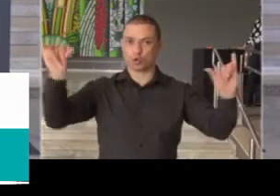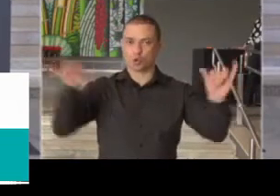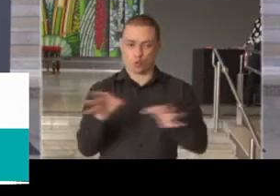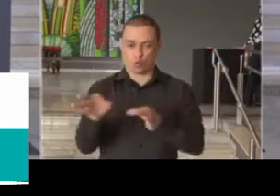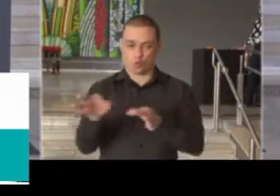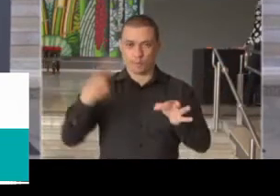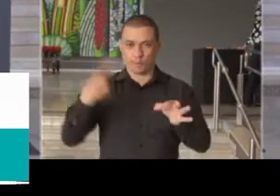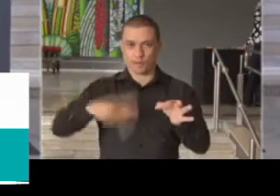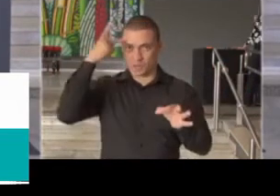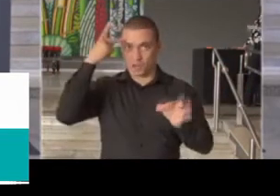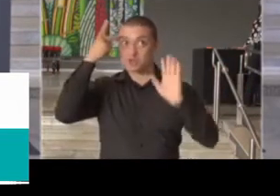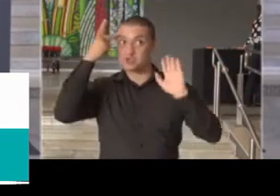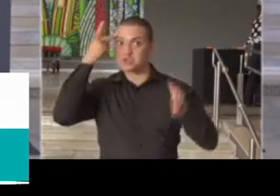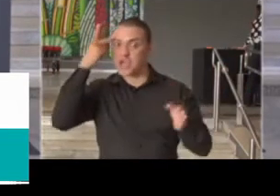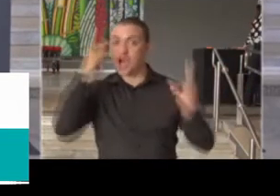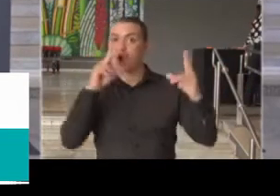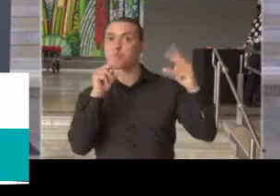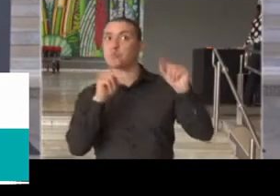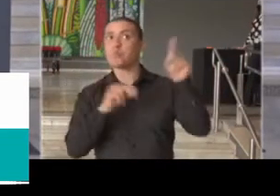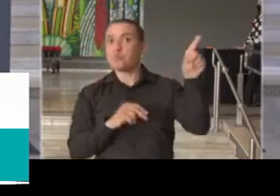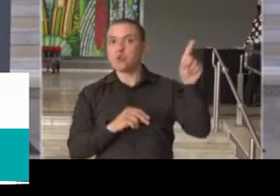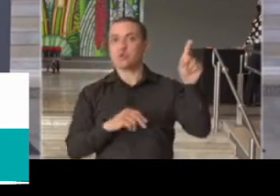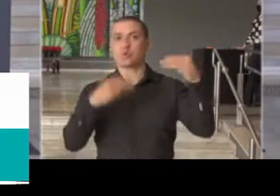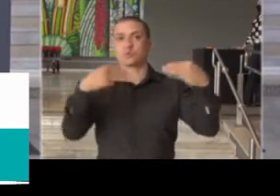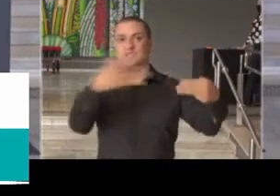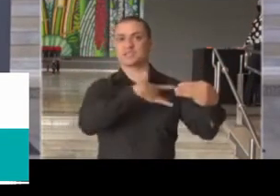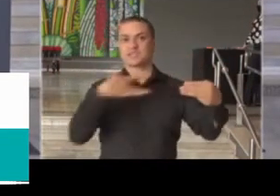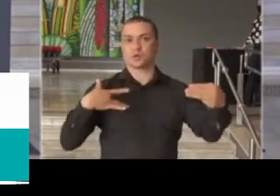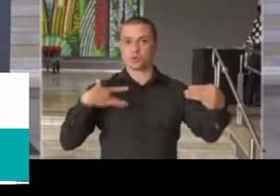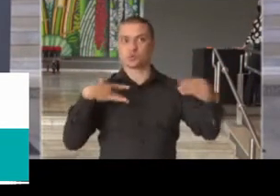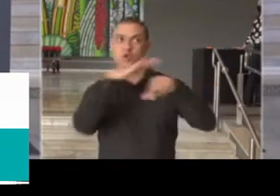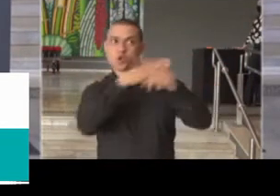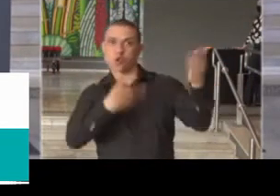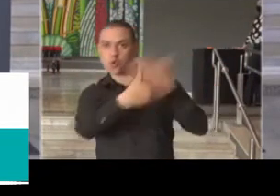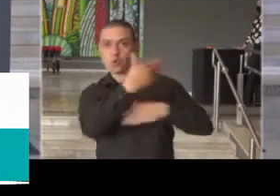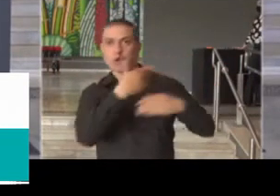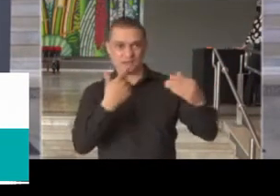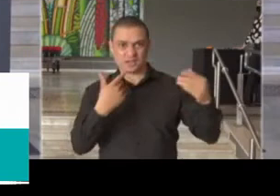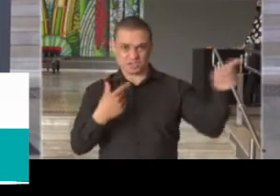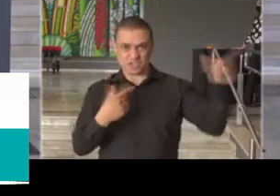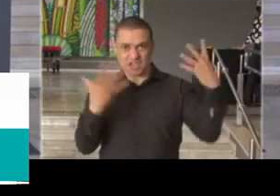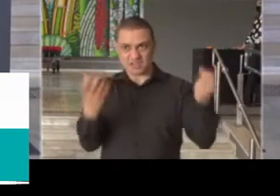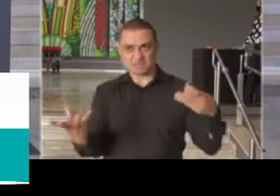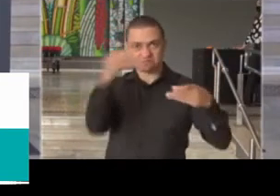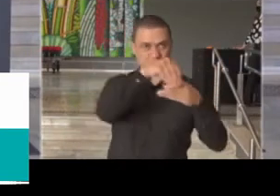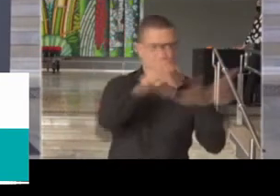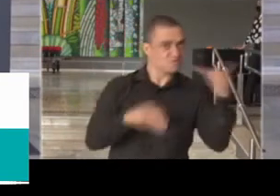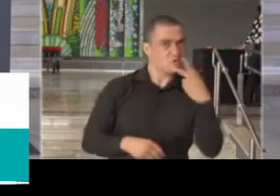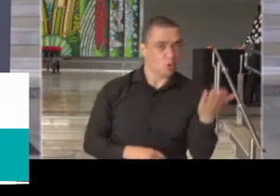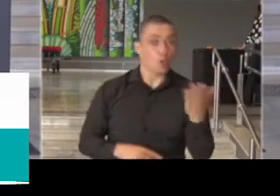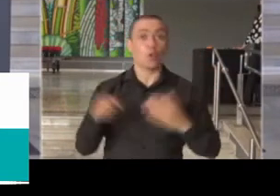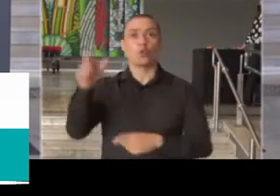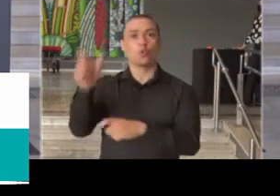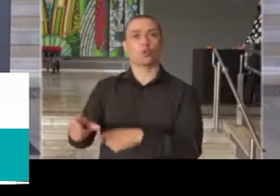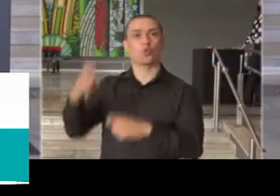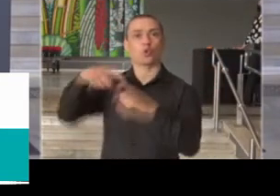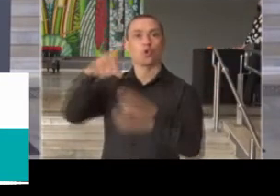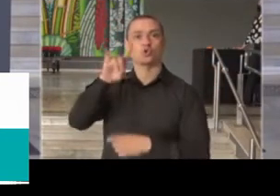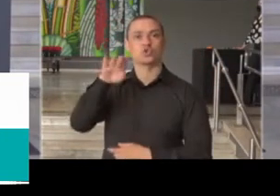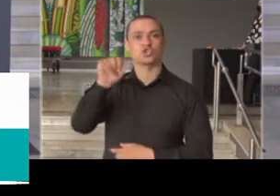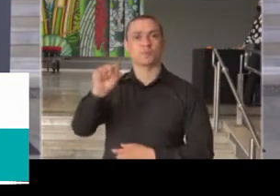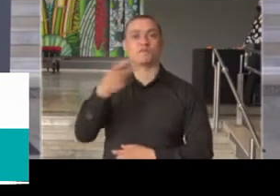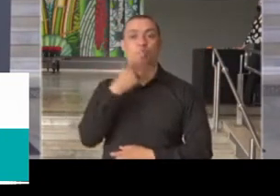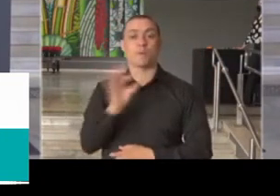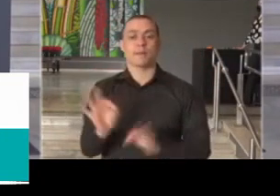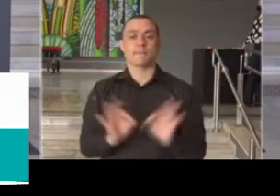plano, houve alguma conversa com o Ministério da Saúde, algum avanço nesse sentido? O doutor Dimas Covas fala em